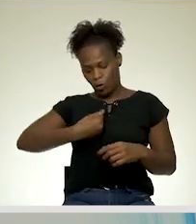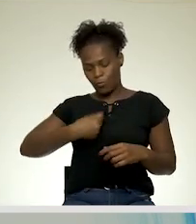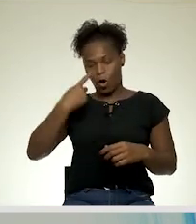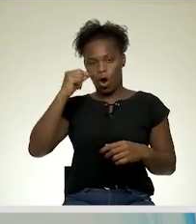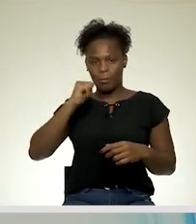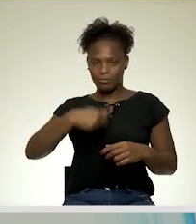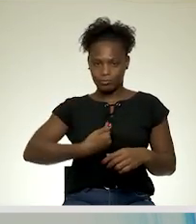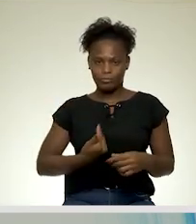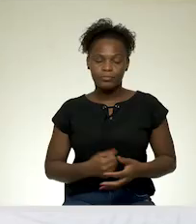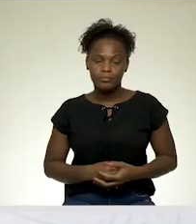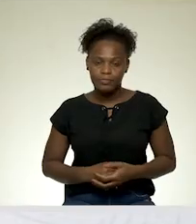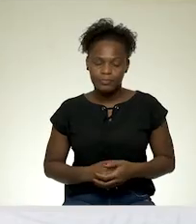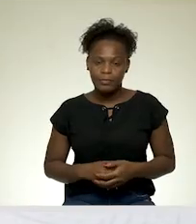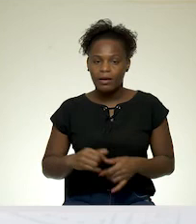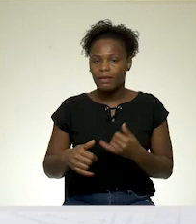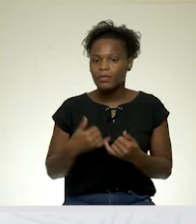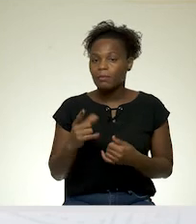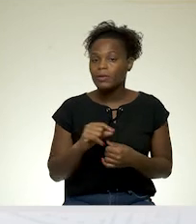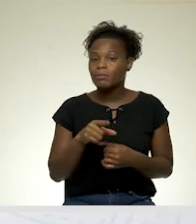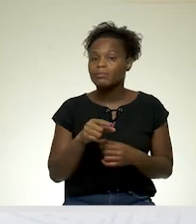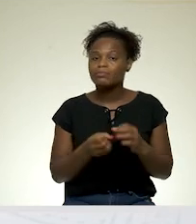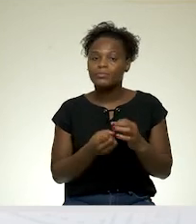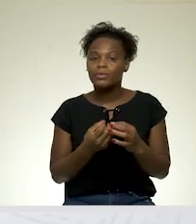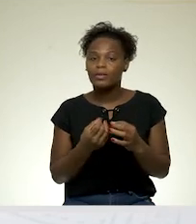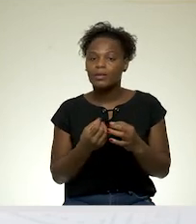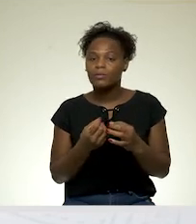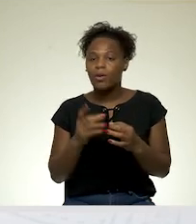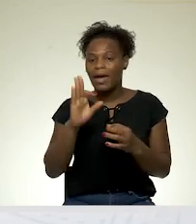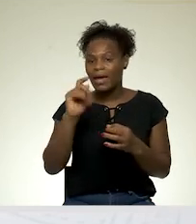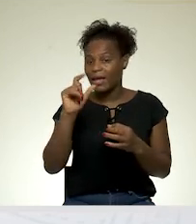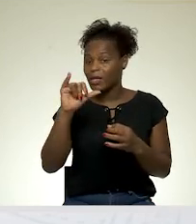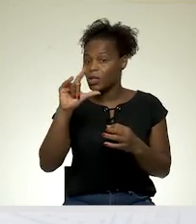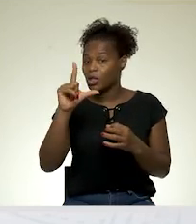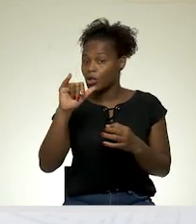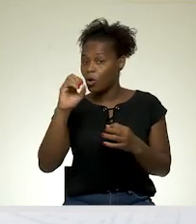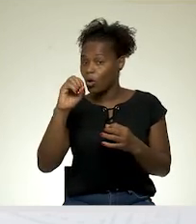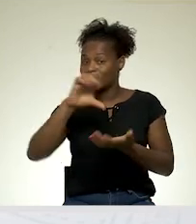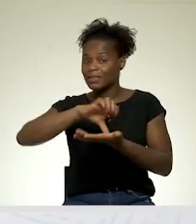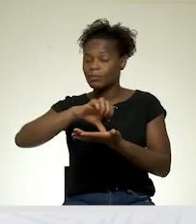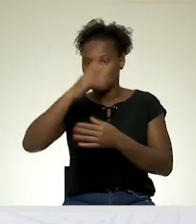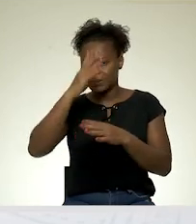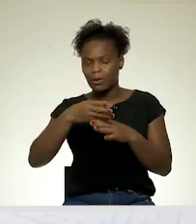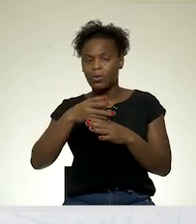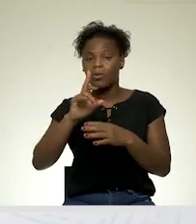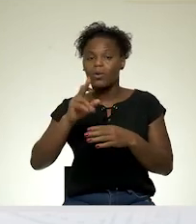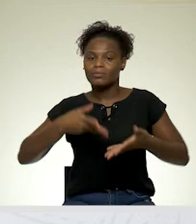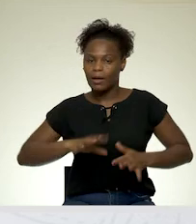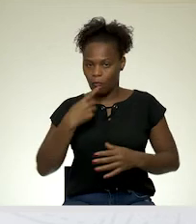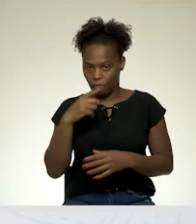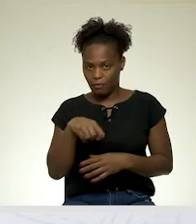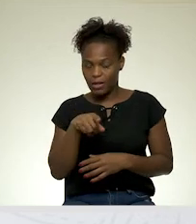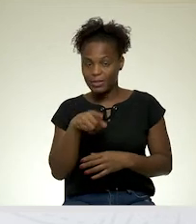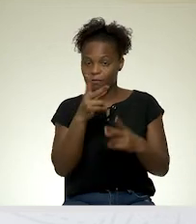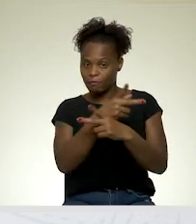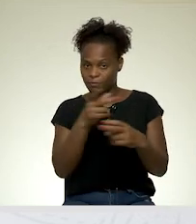próprio homem. E a formulação do heliocentrismo ocorreu no Renascimento.